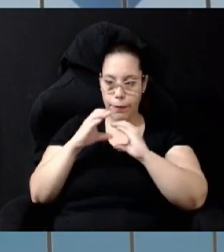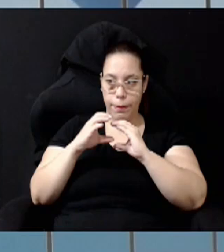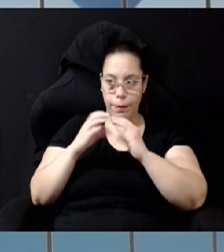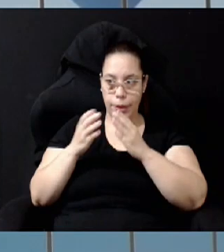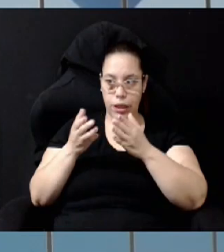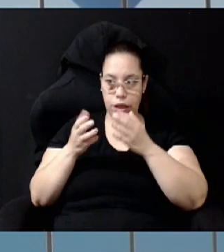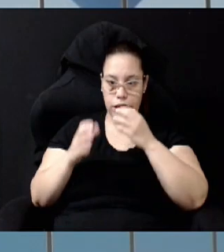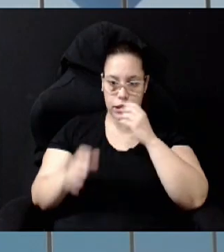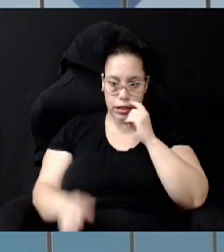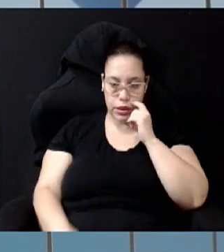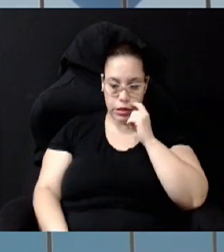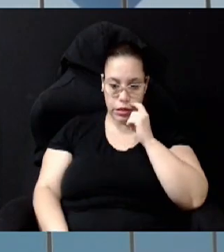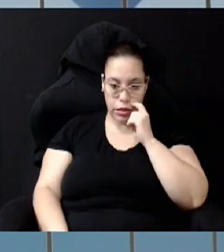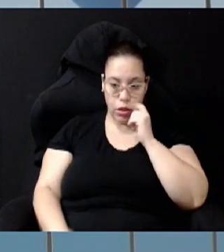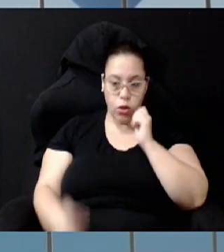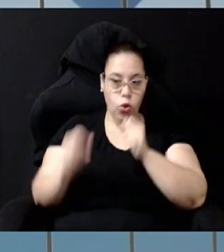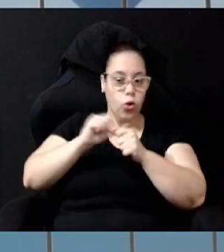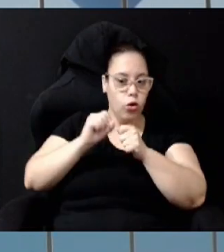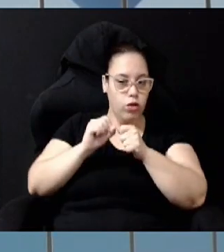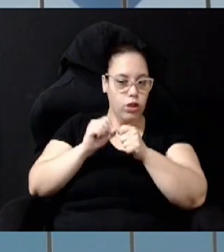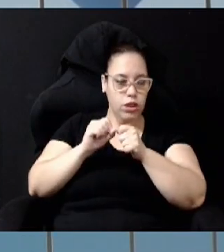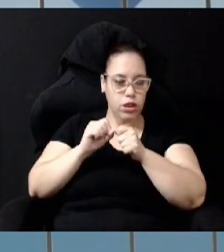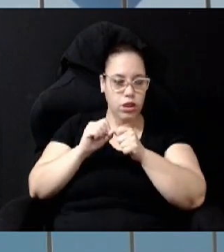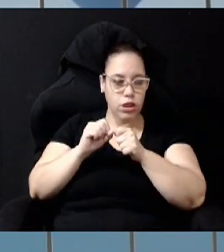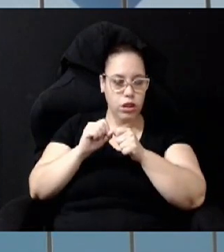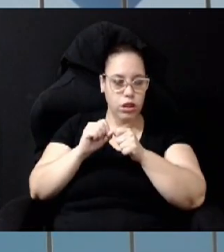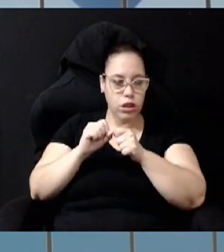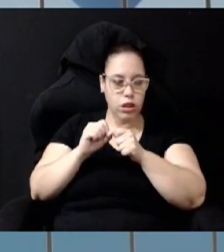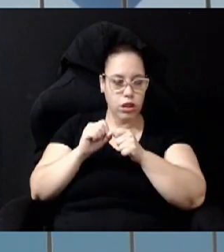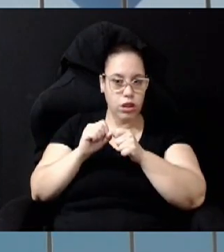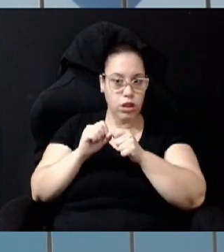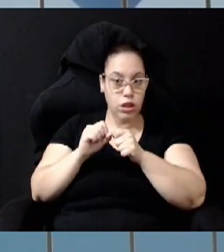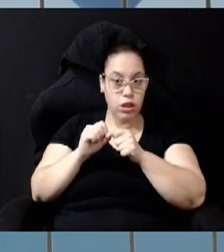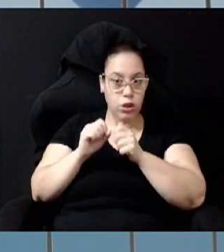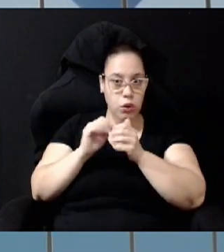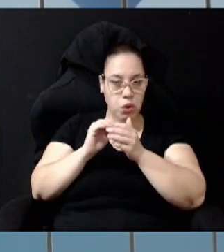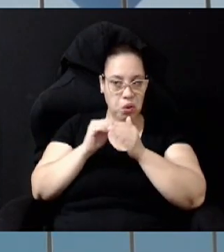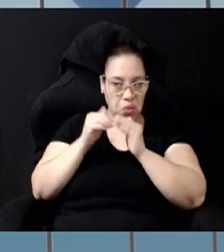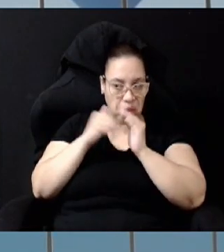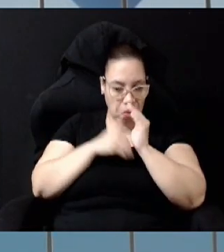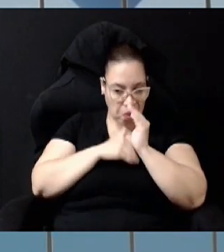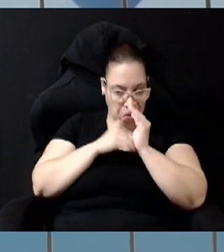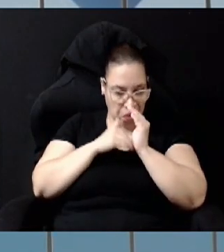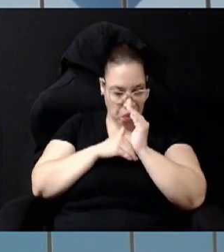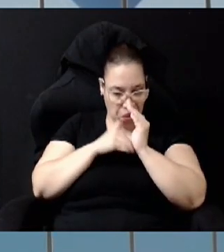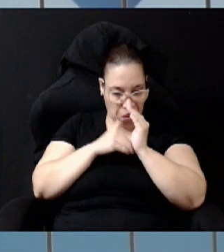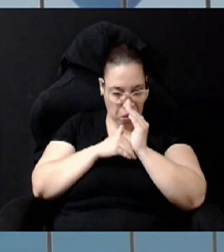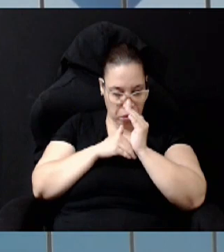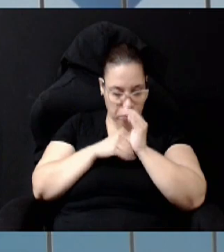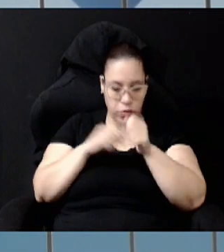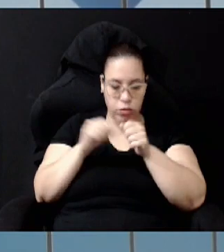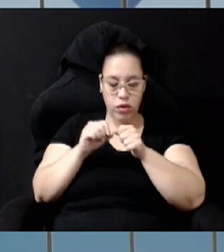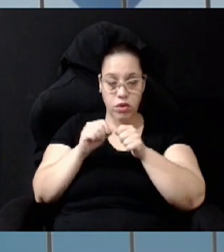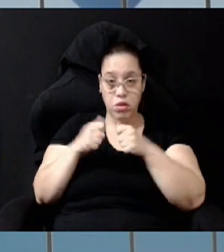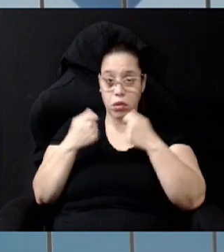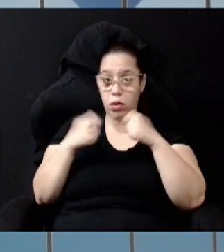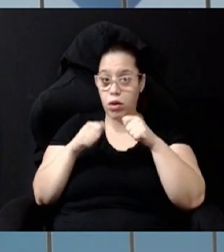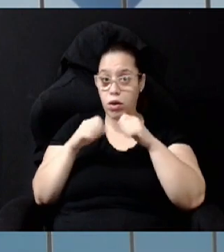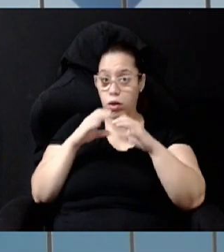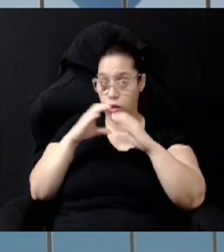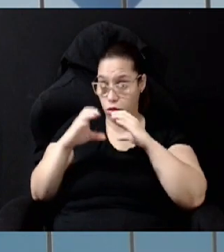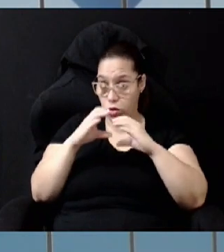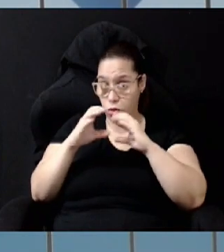o que eu estou fazendo, o entendimento vai ser que eu estou maquiando? Então, às vezes eu faço, mas não preciso comunicar tudo,